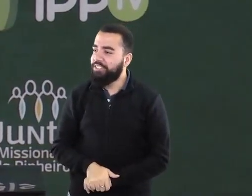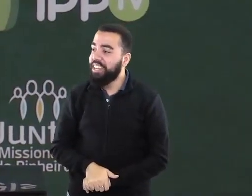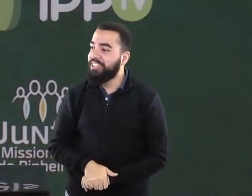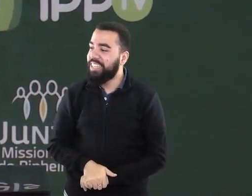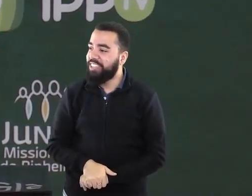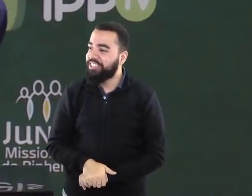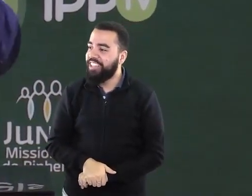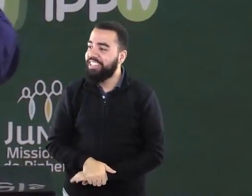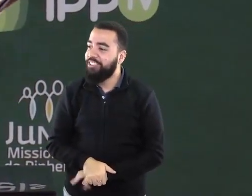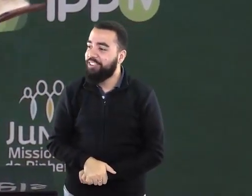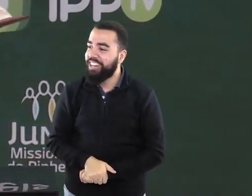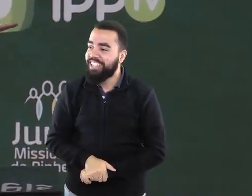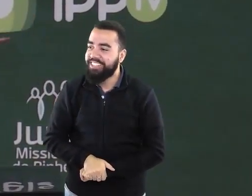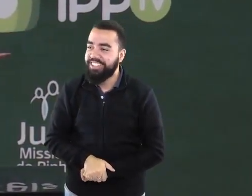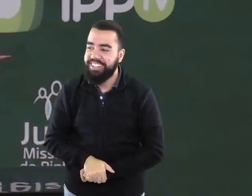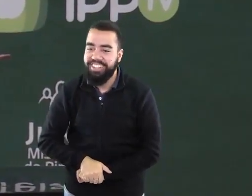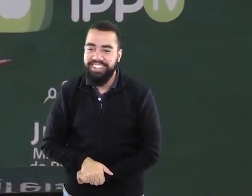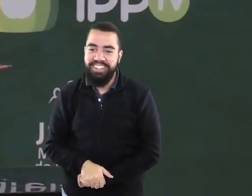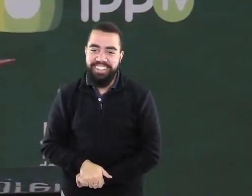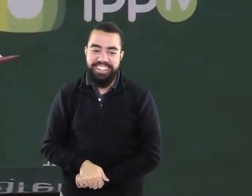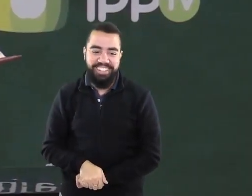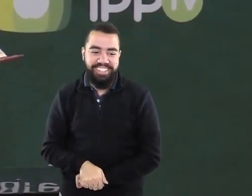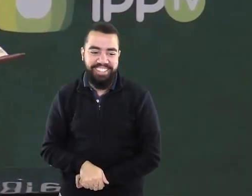É bom e Deus manda.